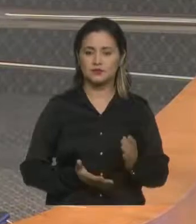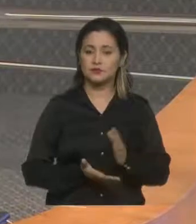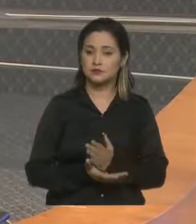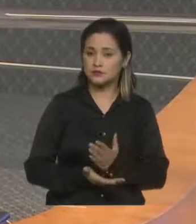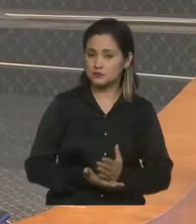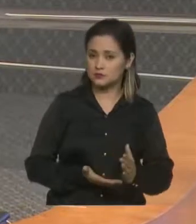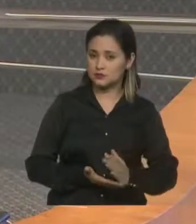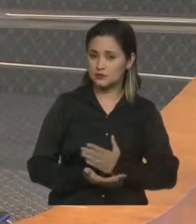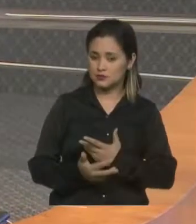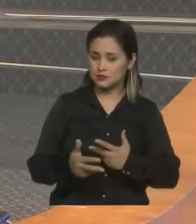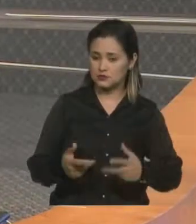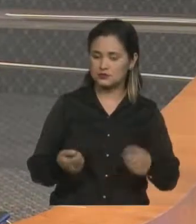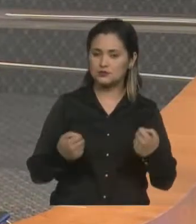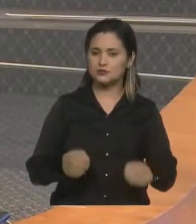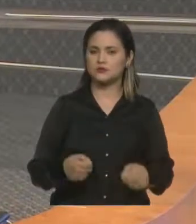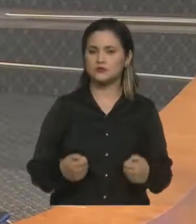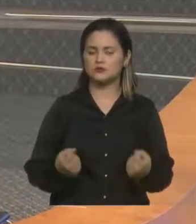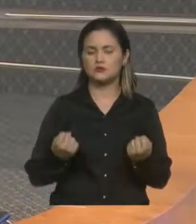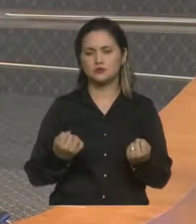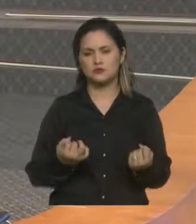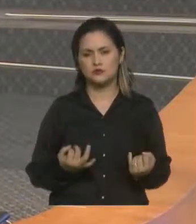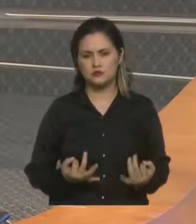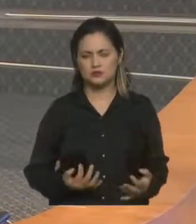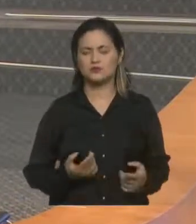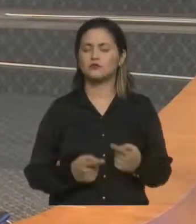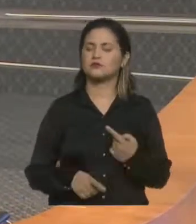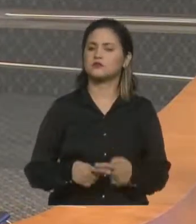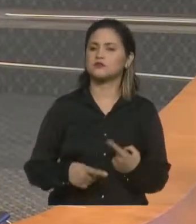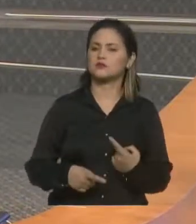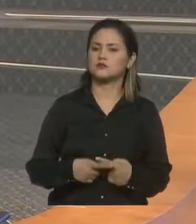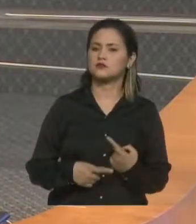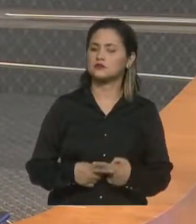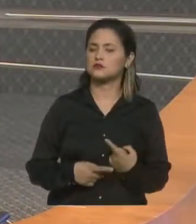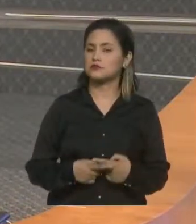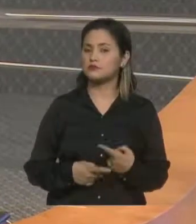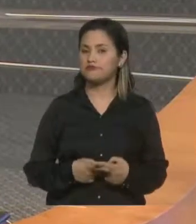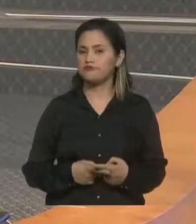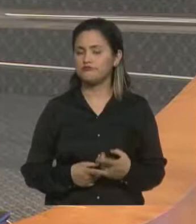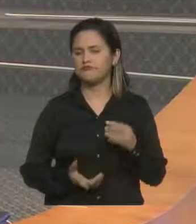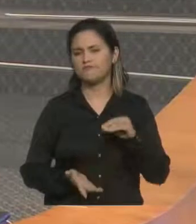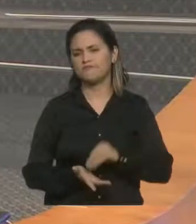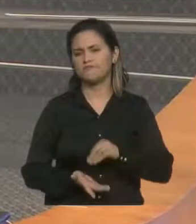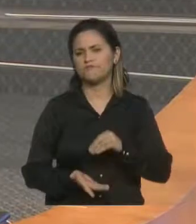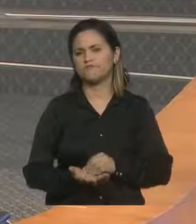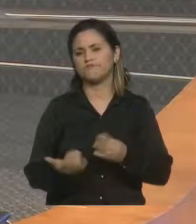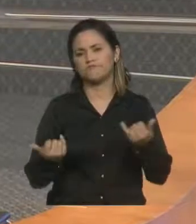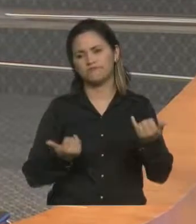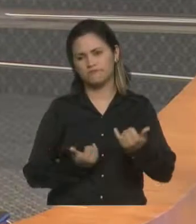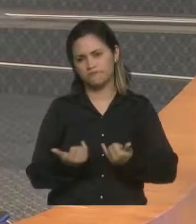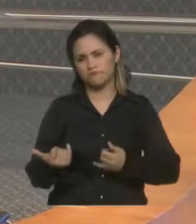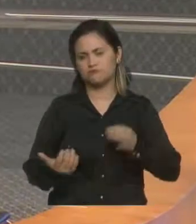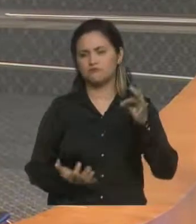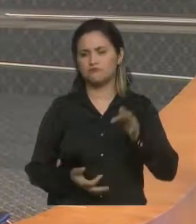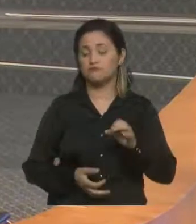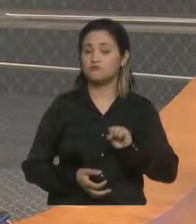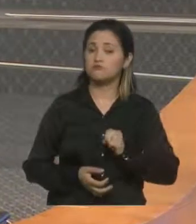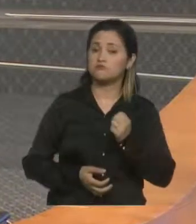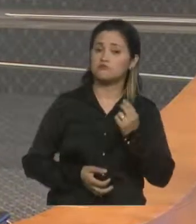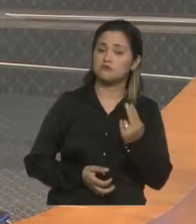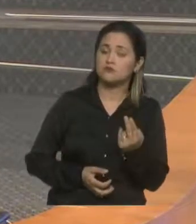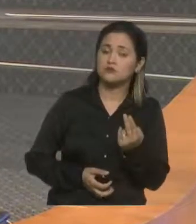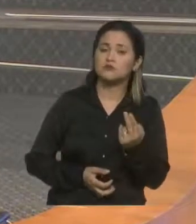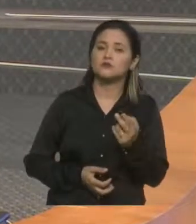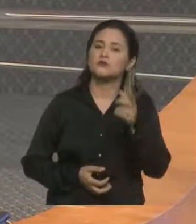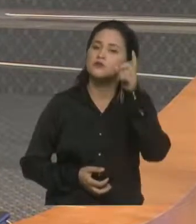vista que a desinformação ou a má-fé, muitas vezes, eles movem a ação